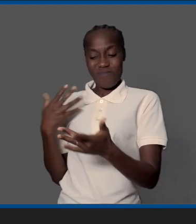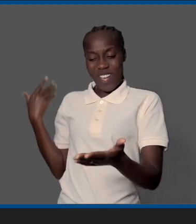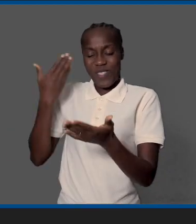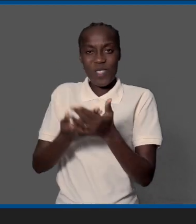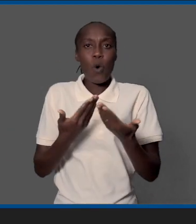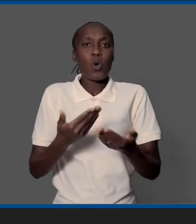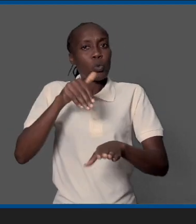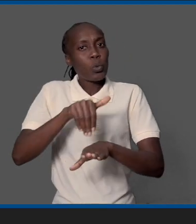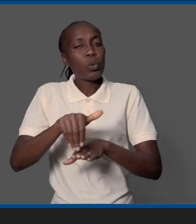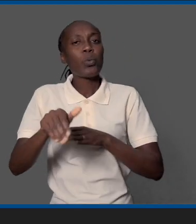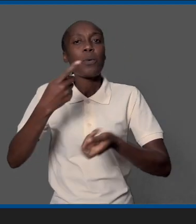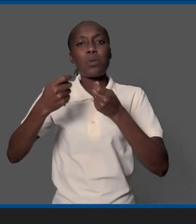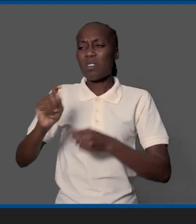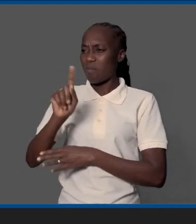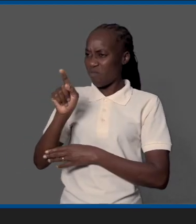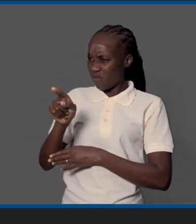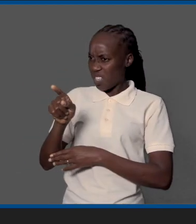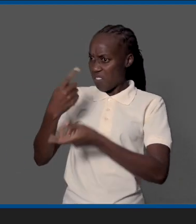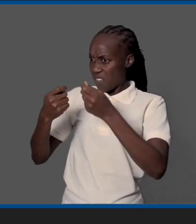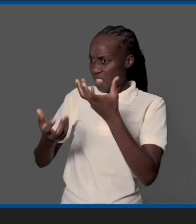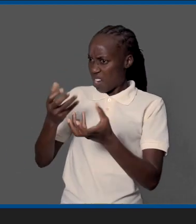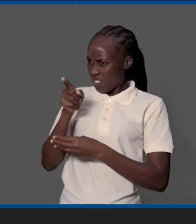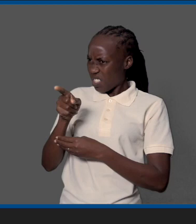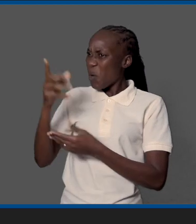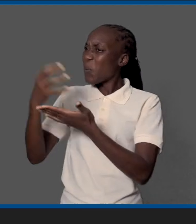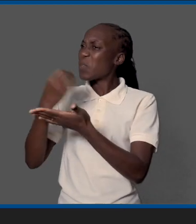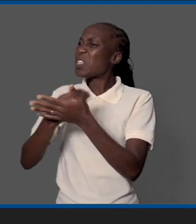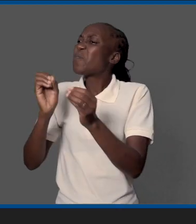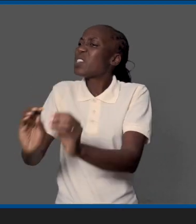benefício da venda do carvão, o que tu conseguiste na vida?